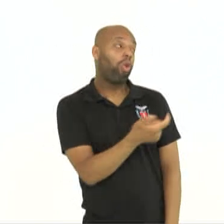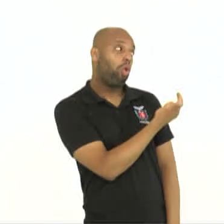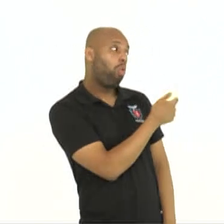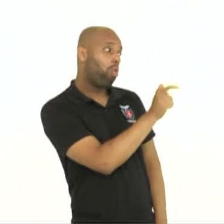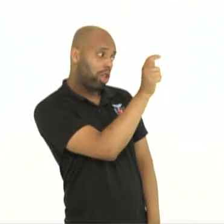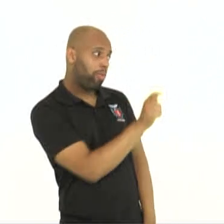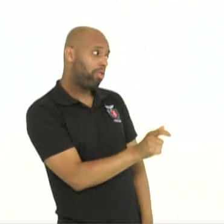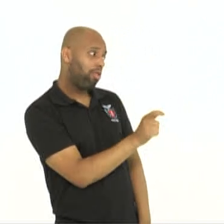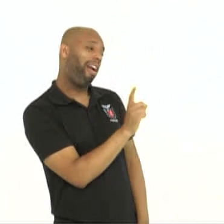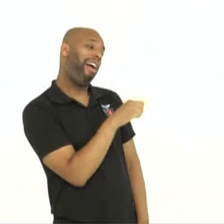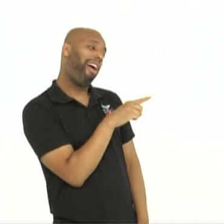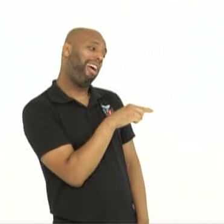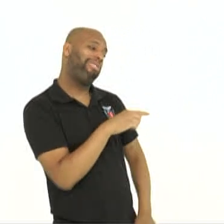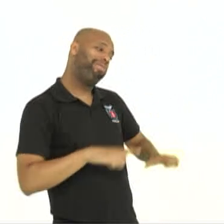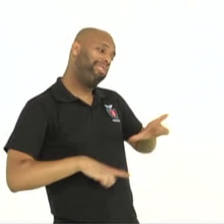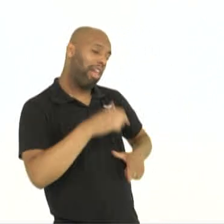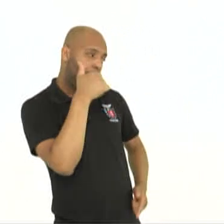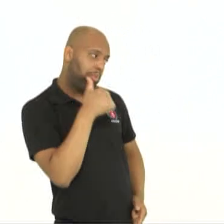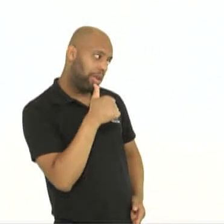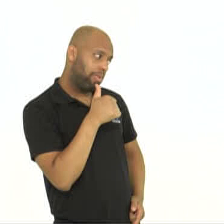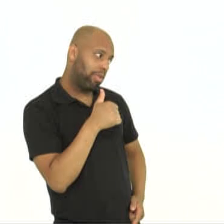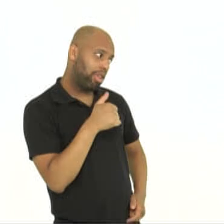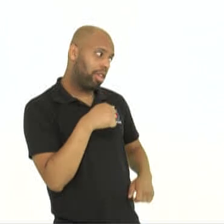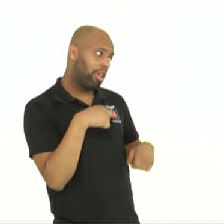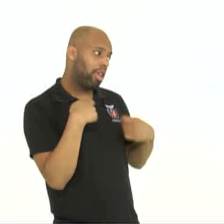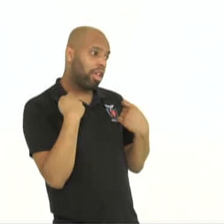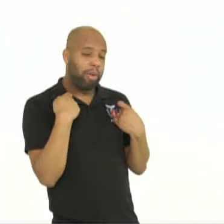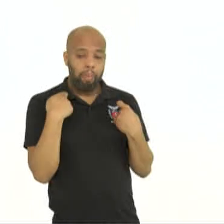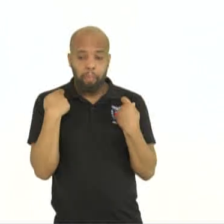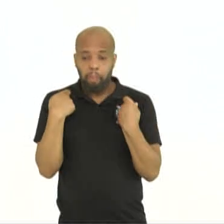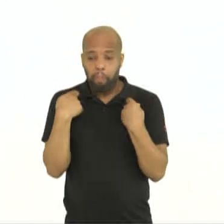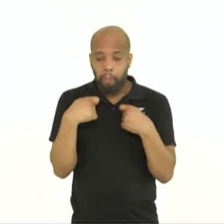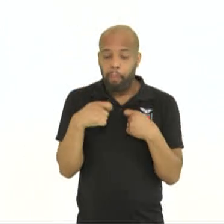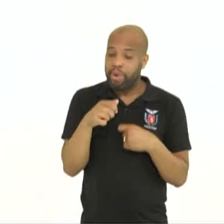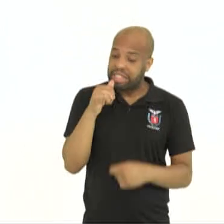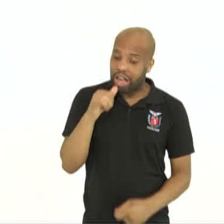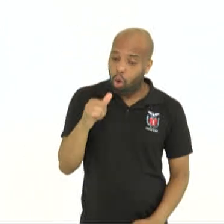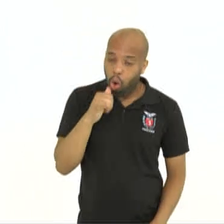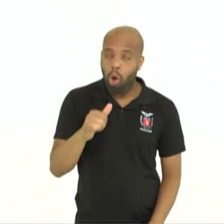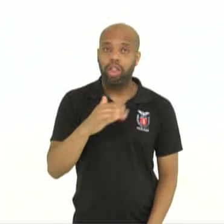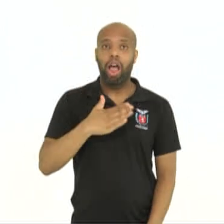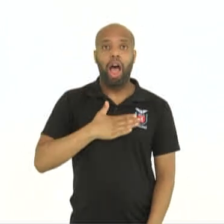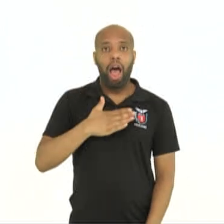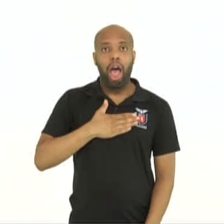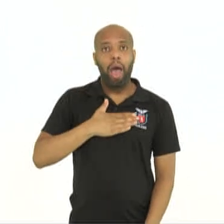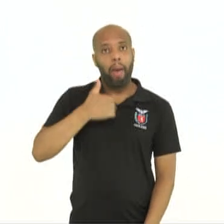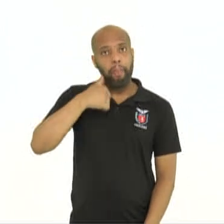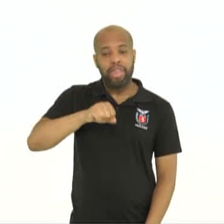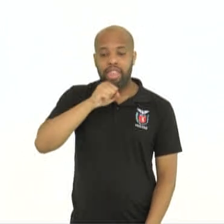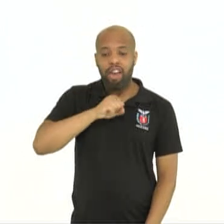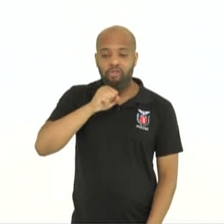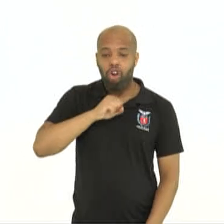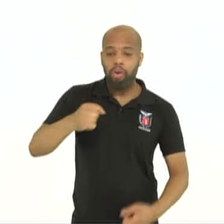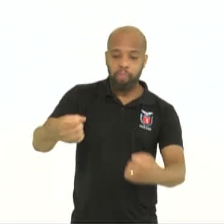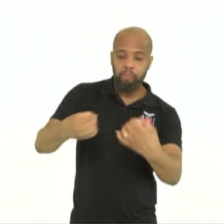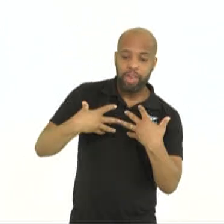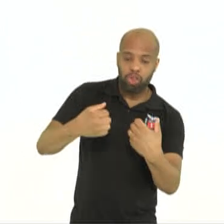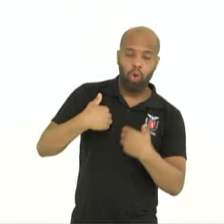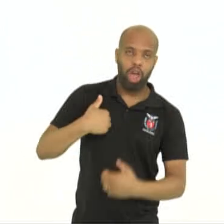quer dizer, da prima. Eu preciso contar uma coisa para vocês. Minha avó, quando eu era pequena, me ensinou uma